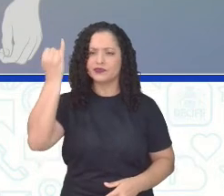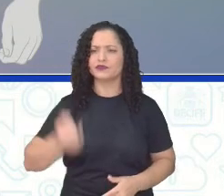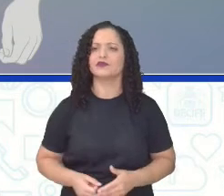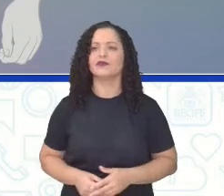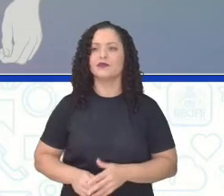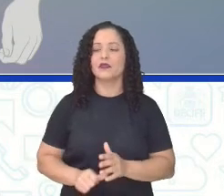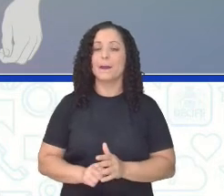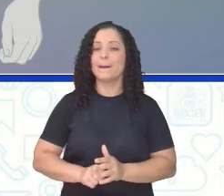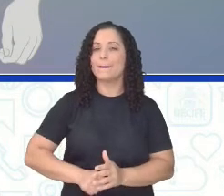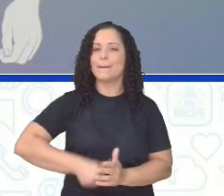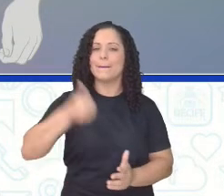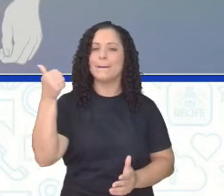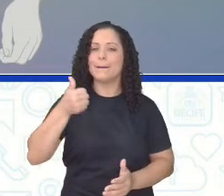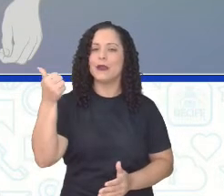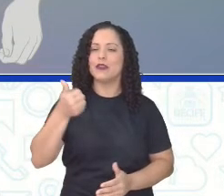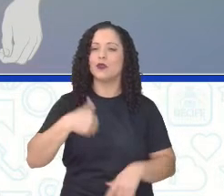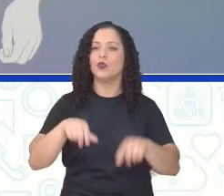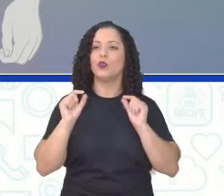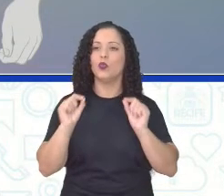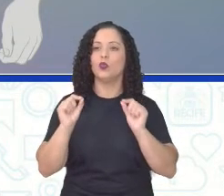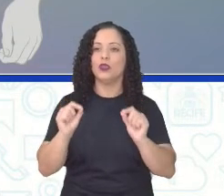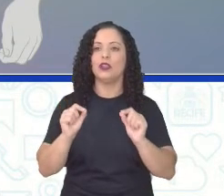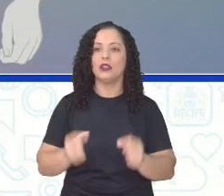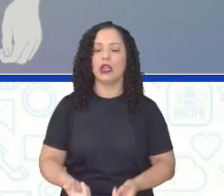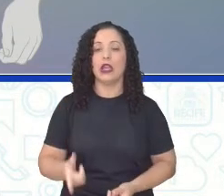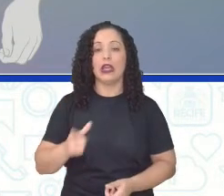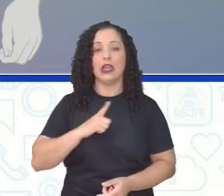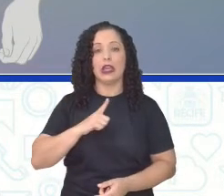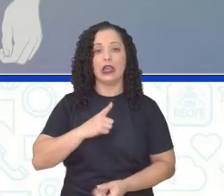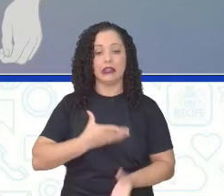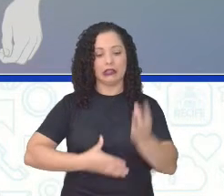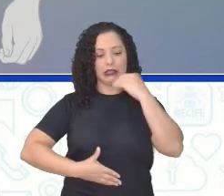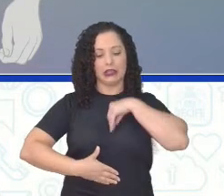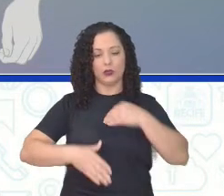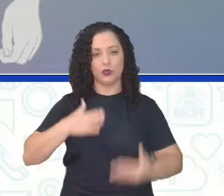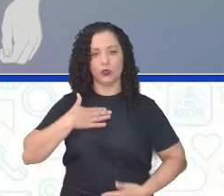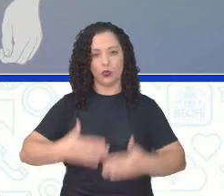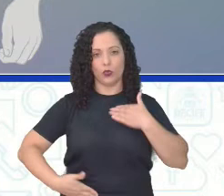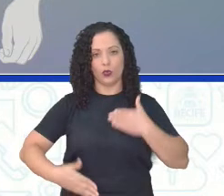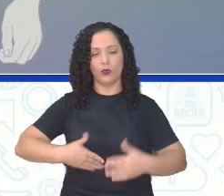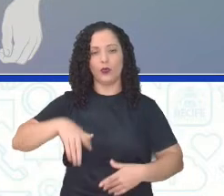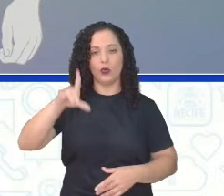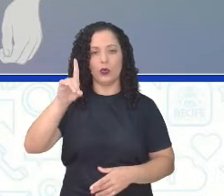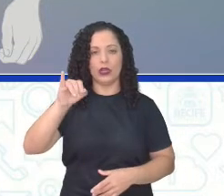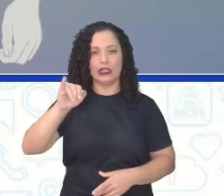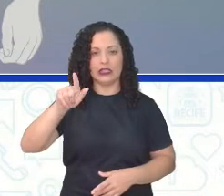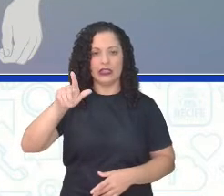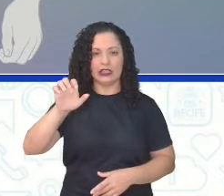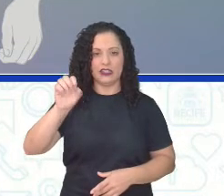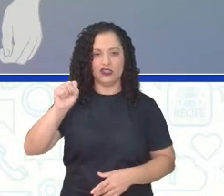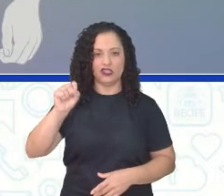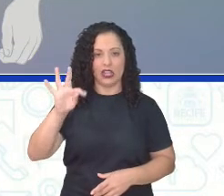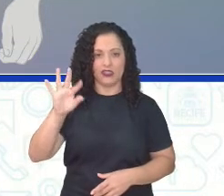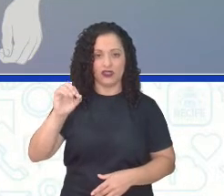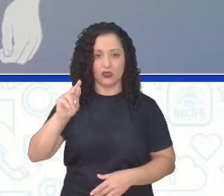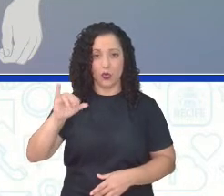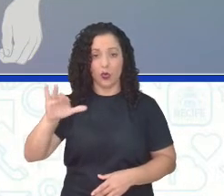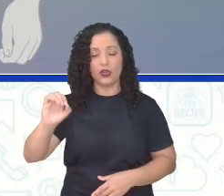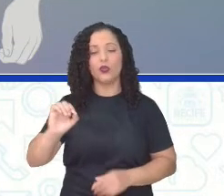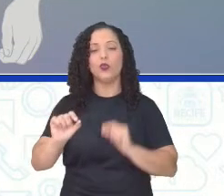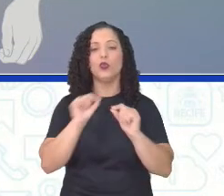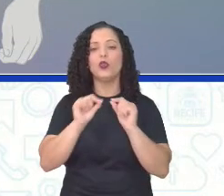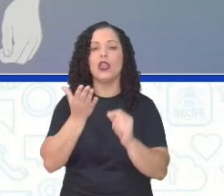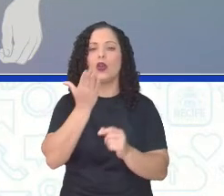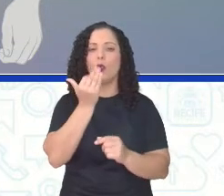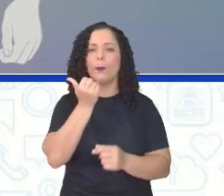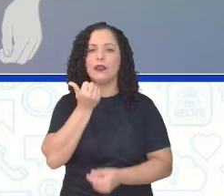primeiro sistema. É o sistema digestório. Qual é a função desse sistema? Processa os alimentos.